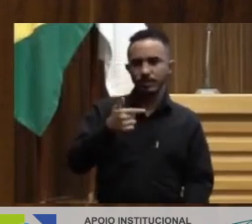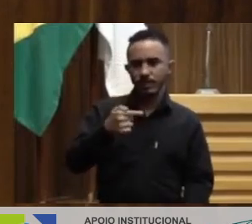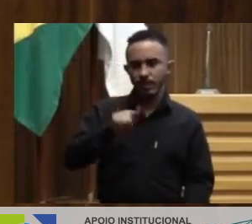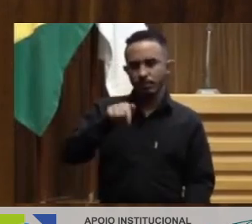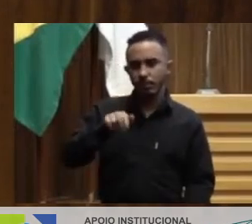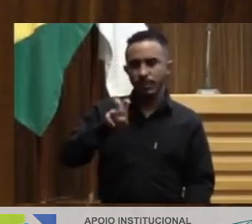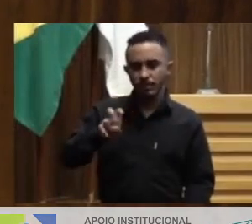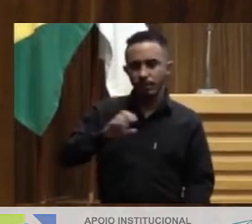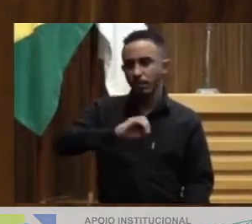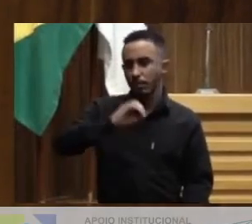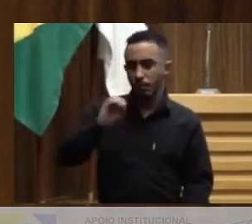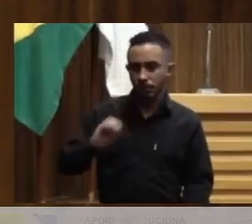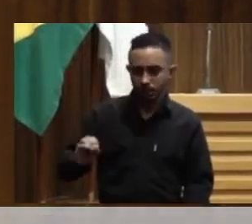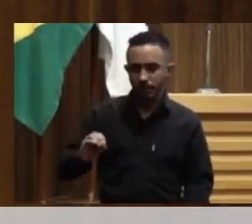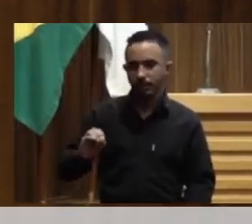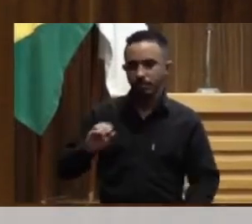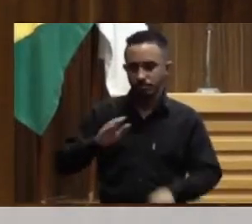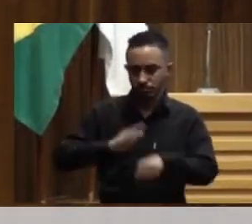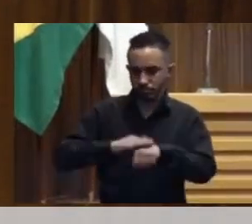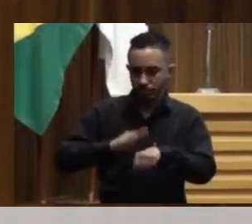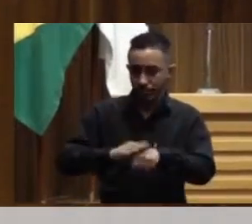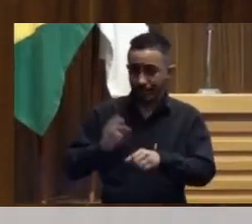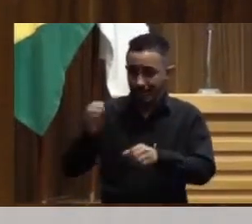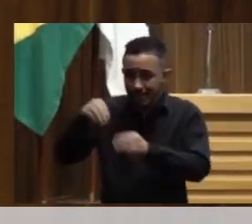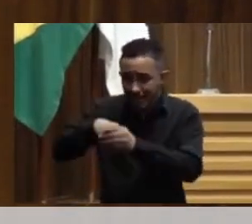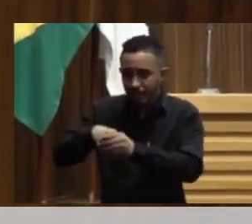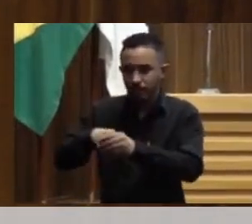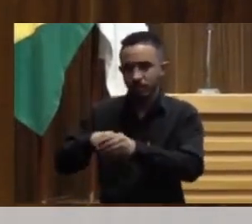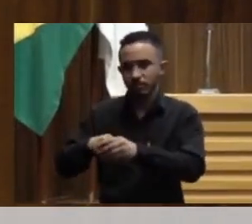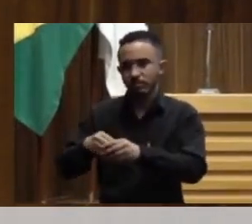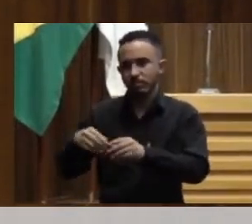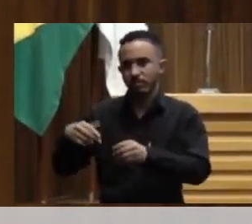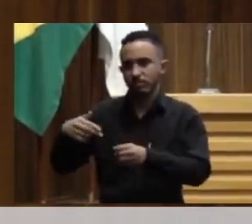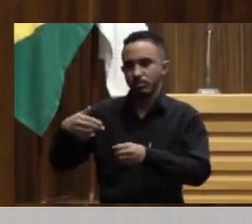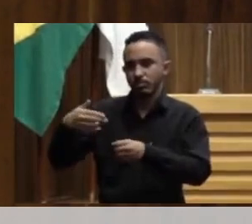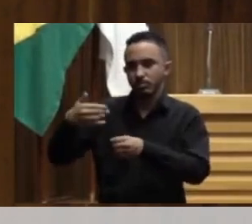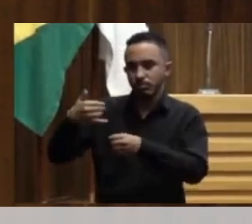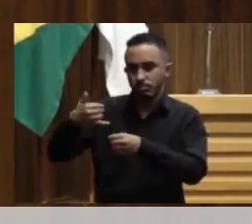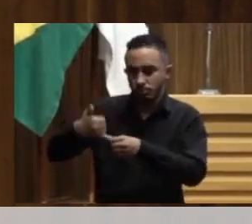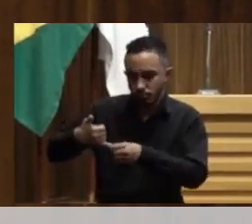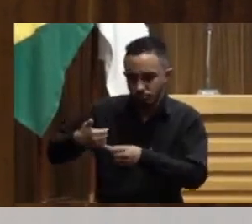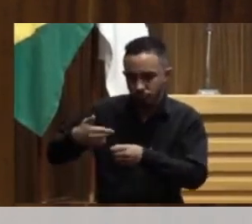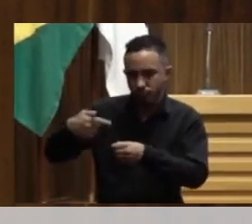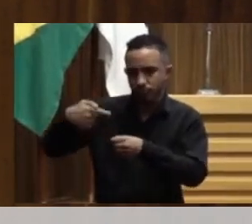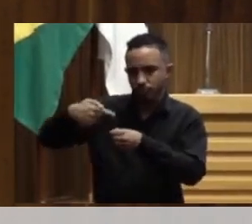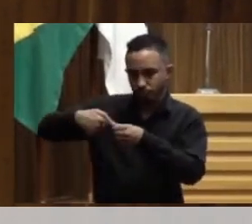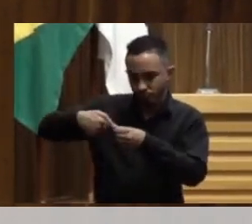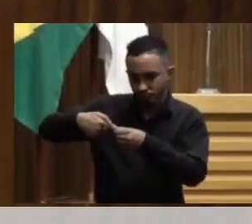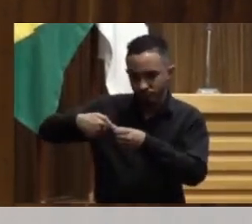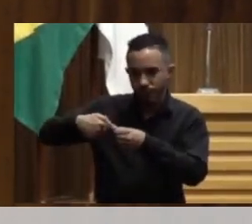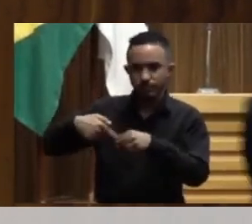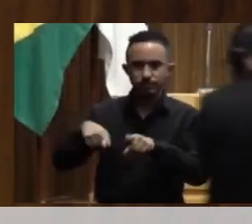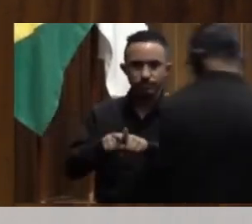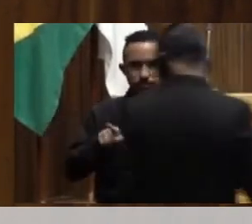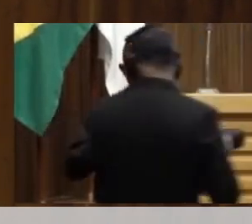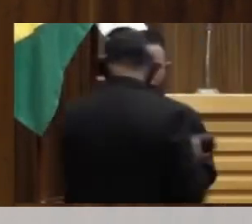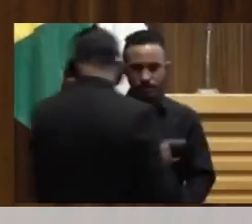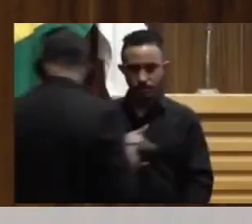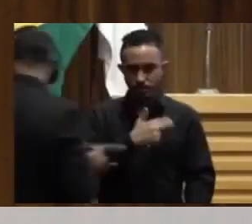27,5% de etanol anidro na gasolina. A China, lá atrás, ela